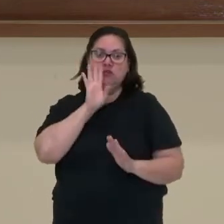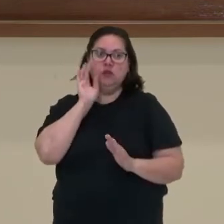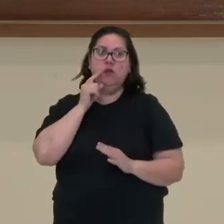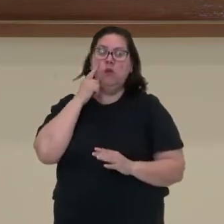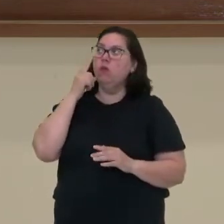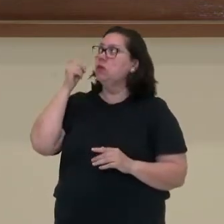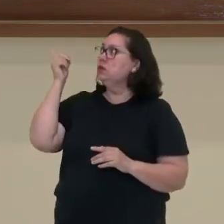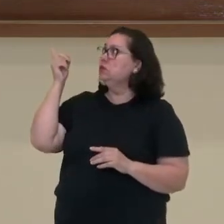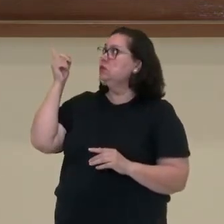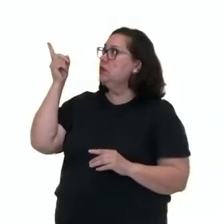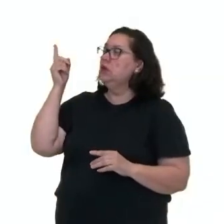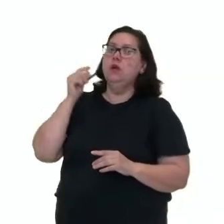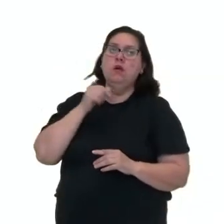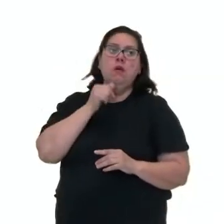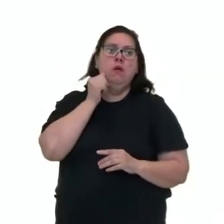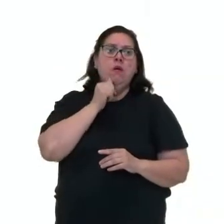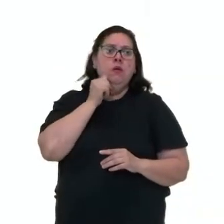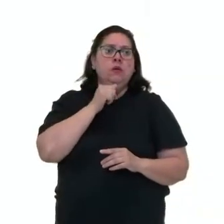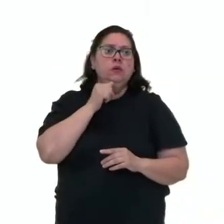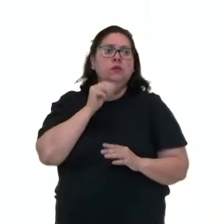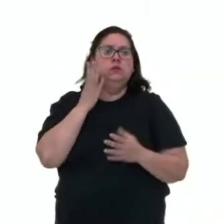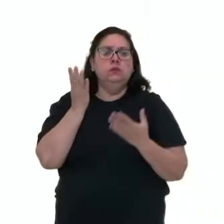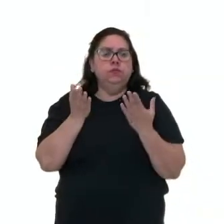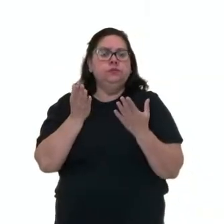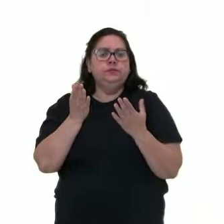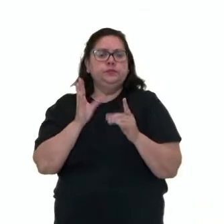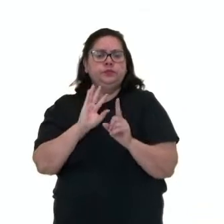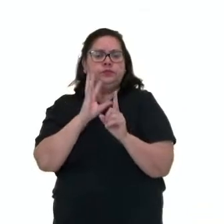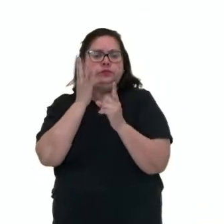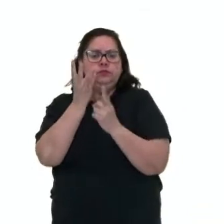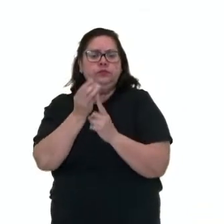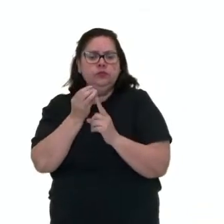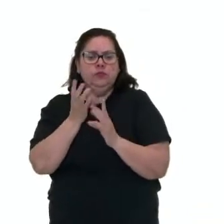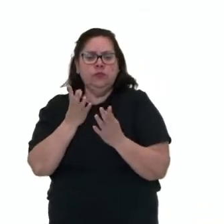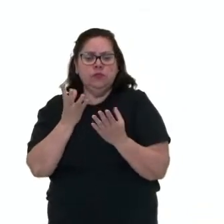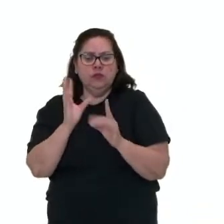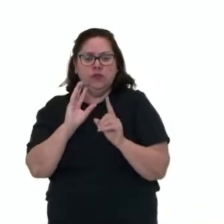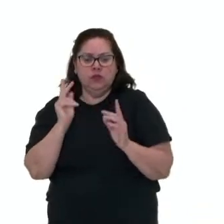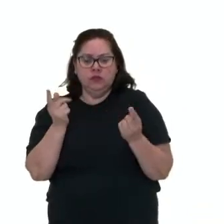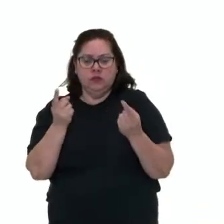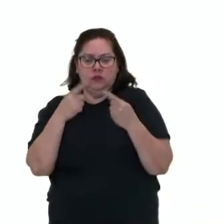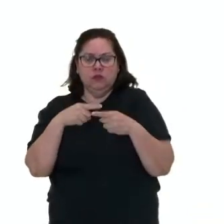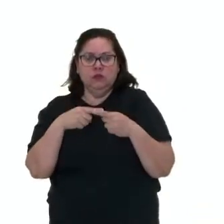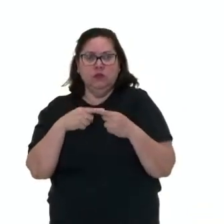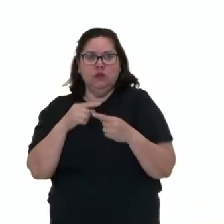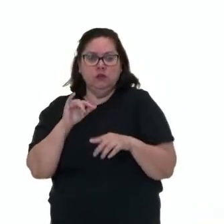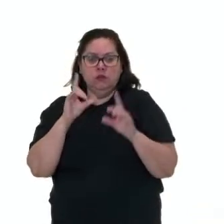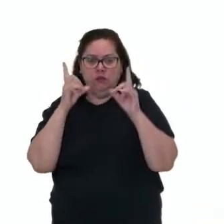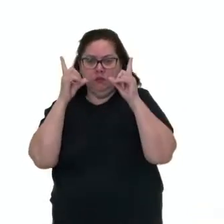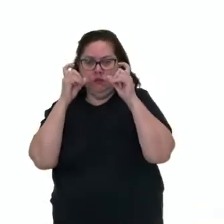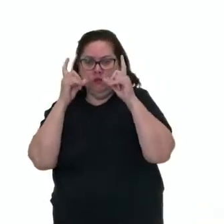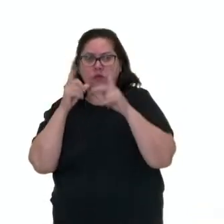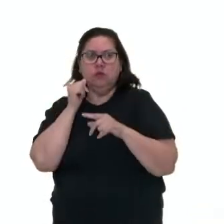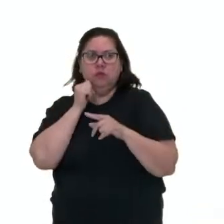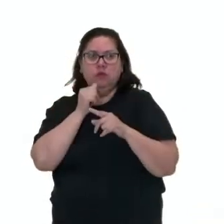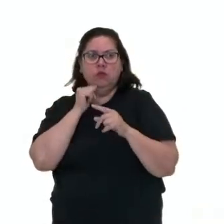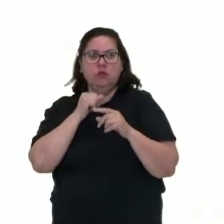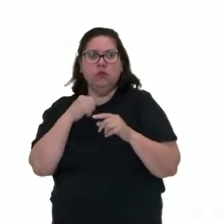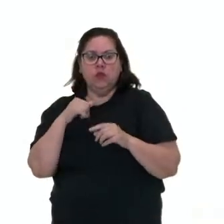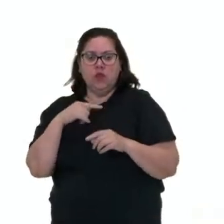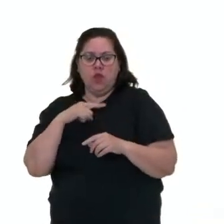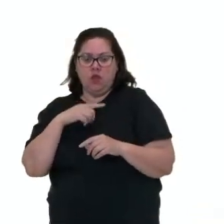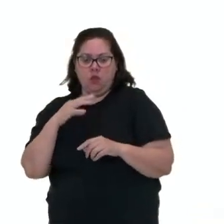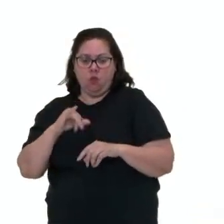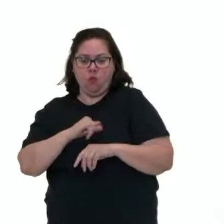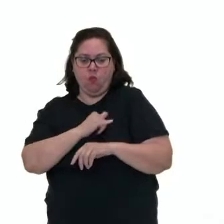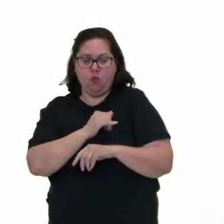temos a figura de Milena Paulina. Como Botero, vários artistas constroem uma contracultura estética, como o caso da fotógrafa Milena Paulina, no projeto Eu Gorda,